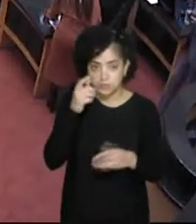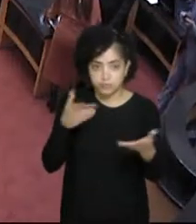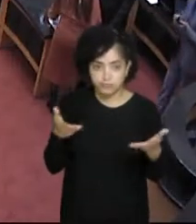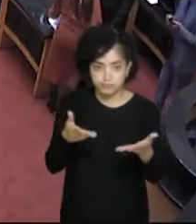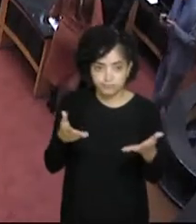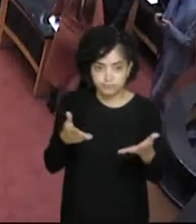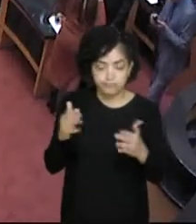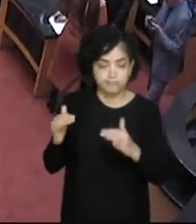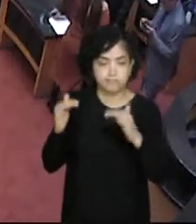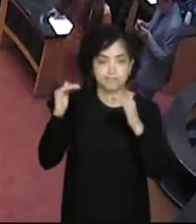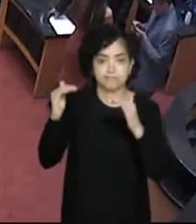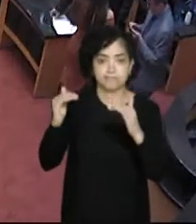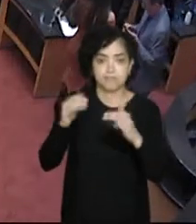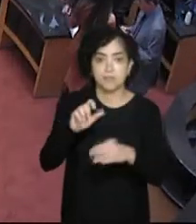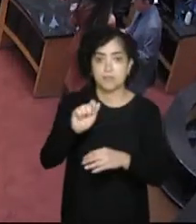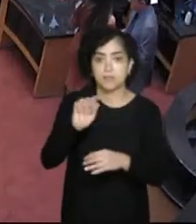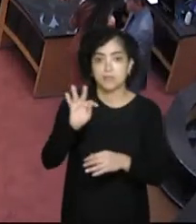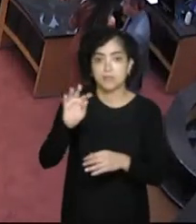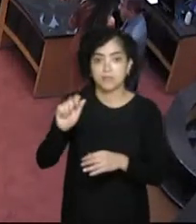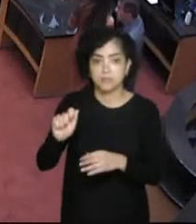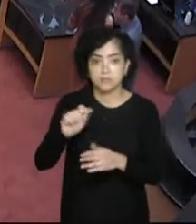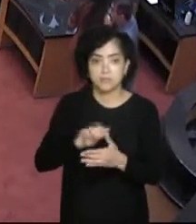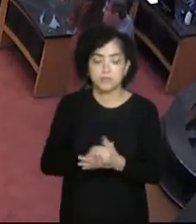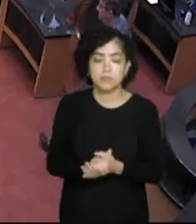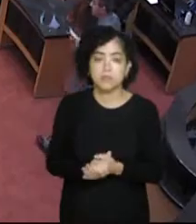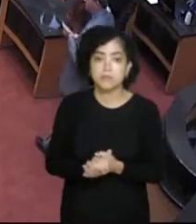autoridade. Ata da